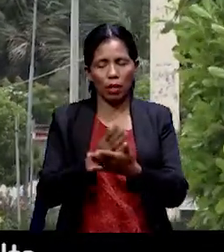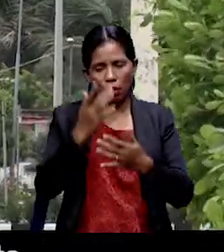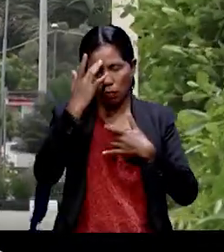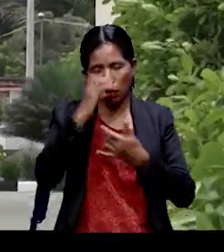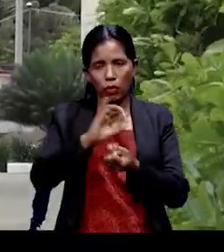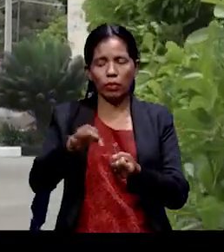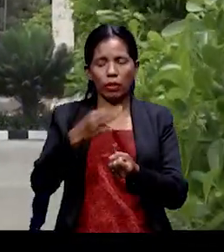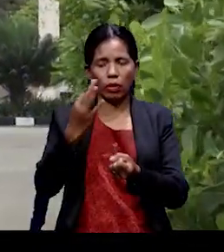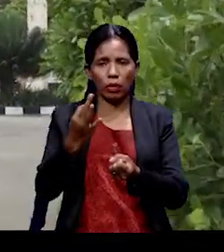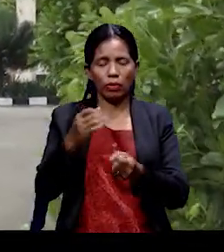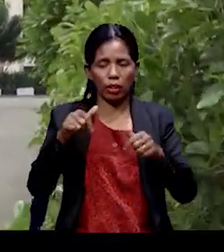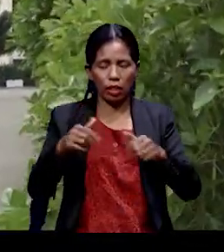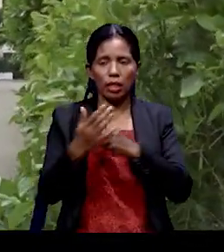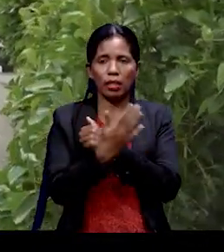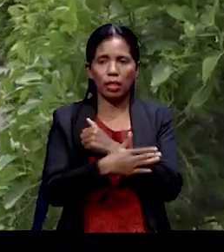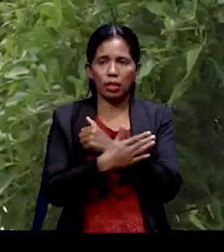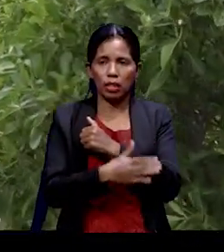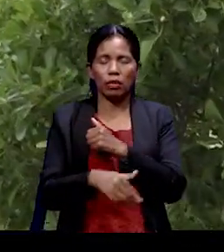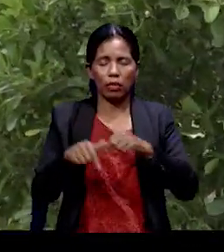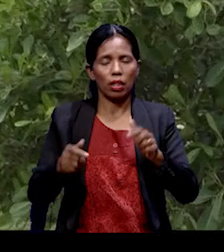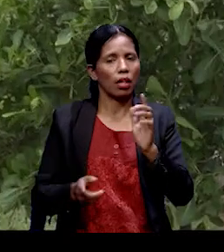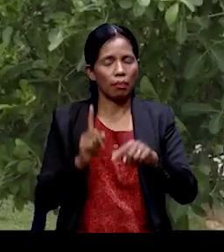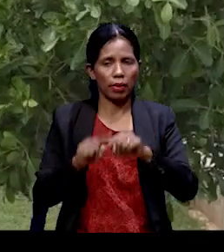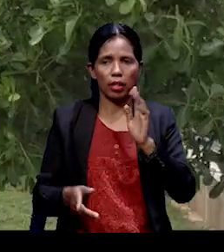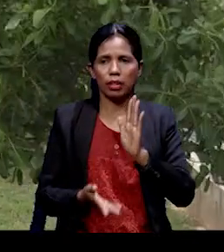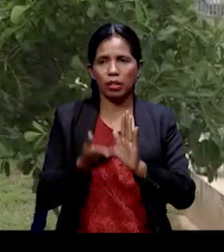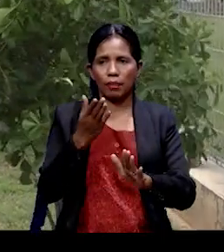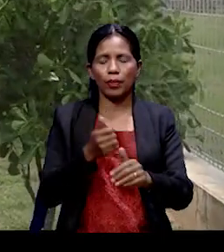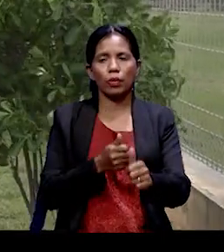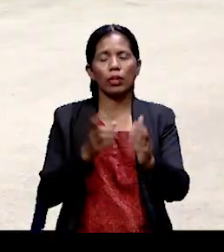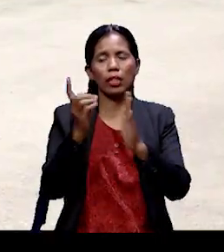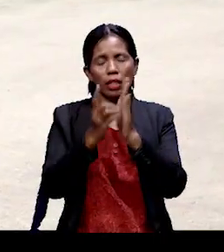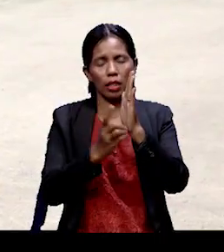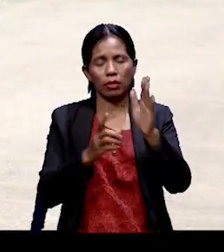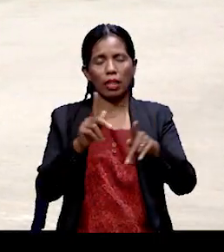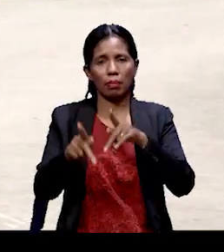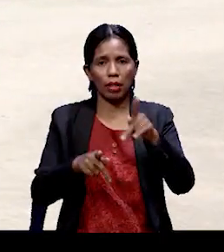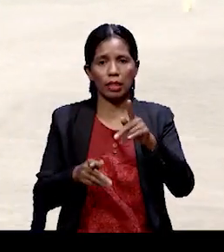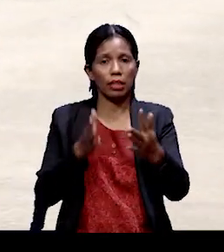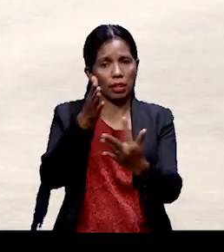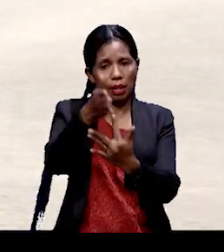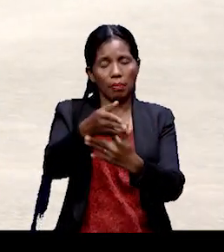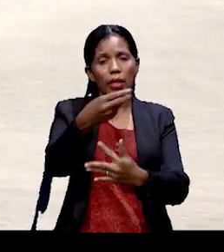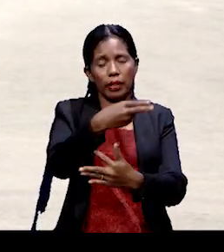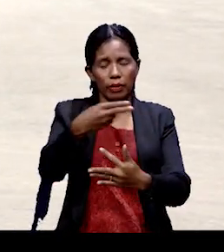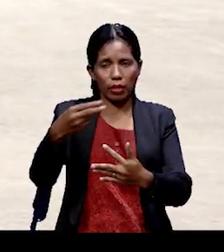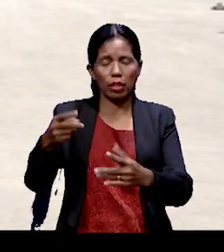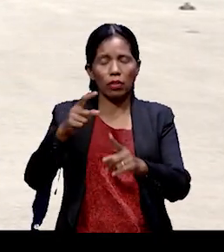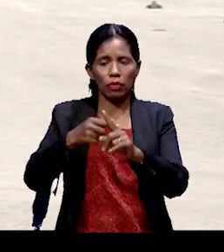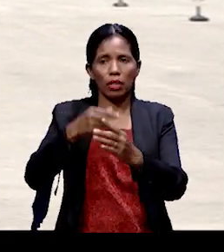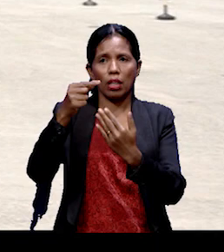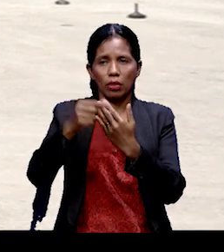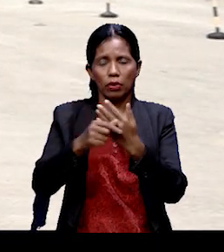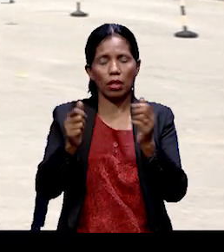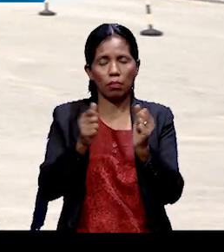covid-19, ii arrailaran sae. Tuirdados, cidadãos sira nebe, hakat fronteira ilegalmente, entre timor-leste e indonesia, durante fulano agosto, besi